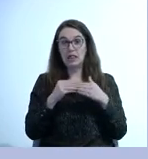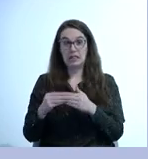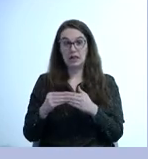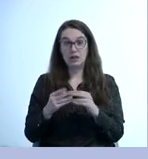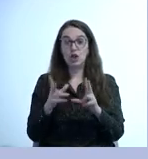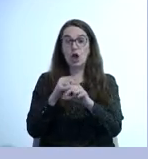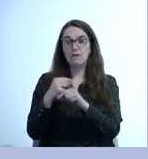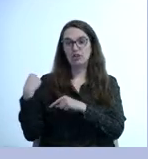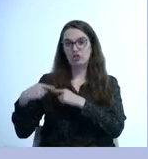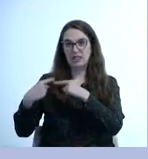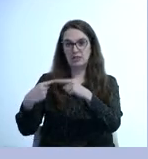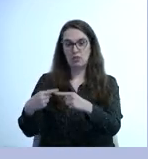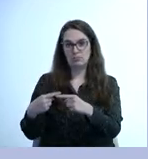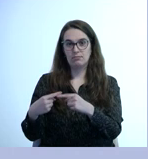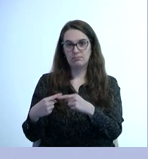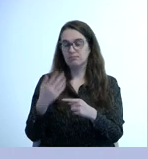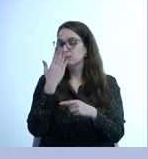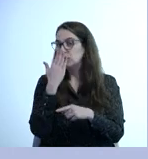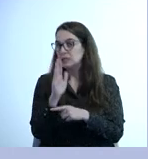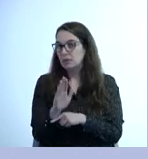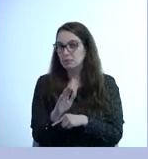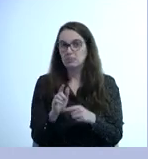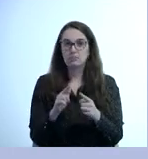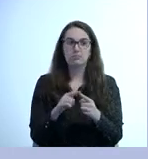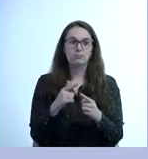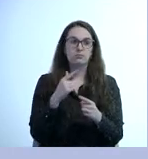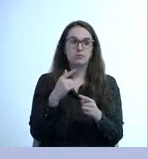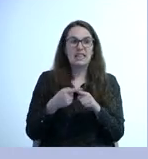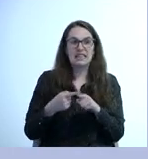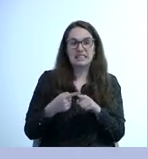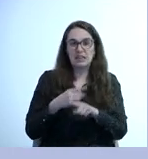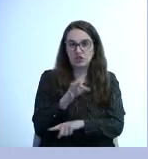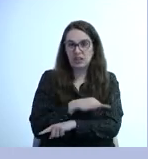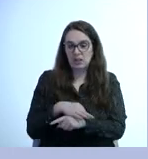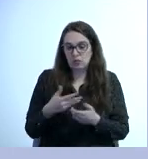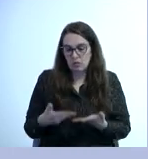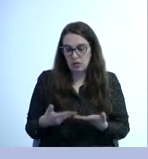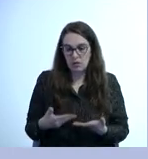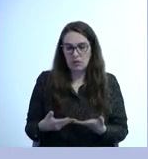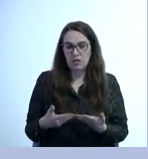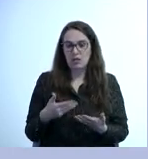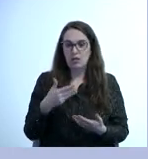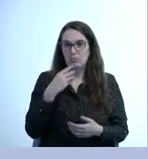nova geração, onde se encontram talvez os mais interessantes arquitetos,